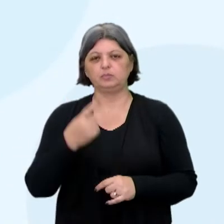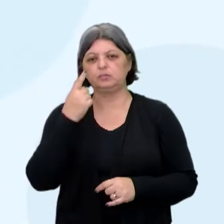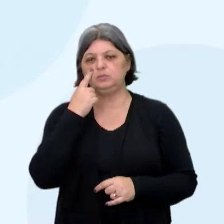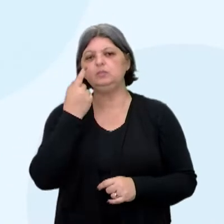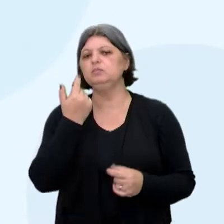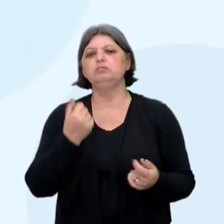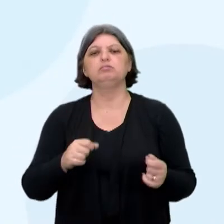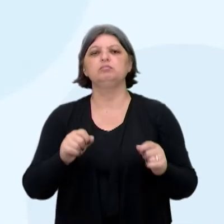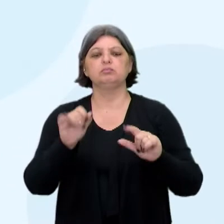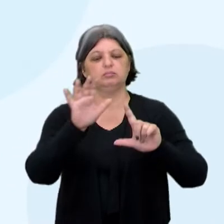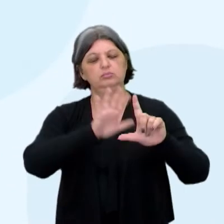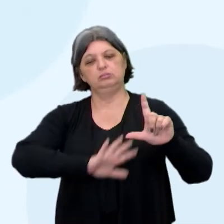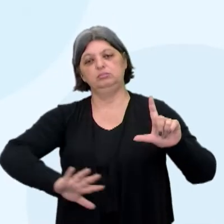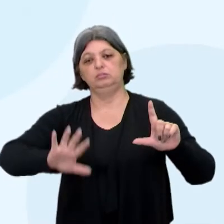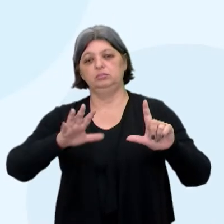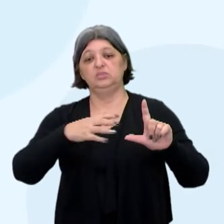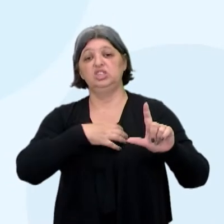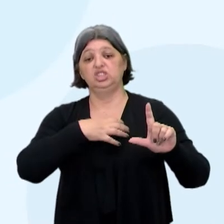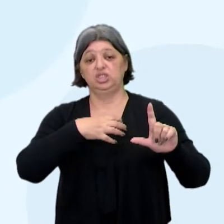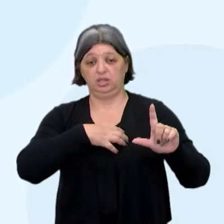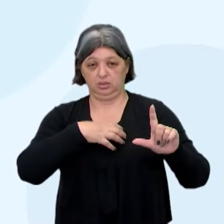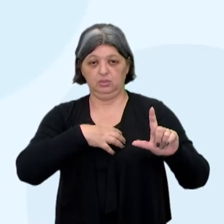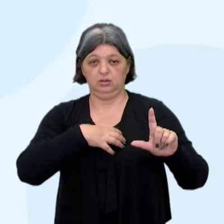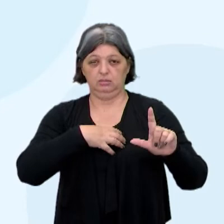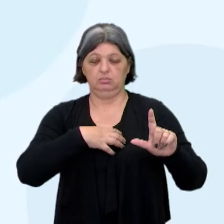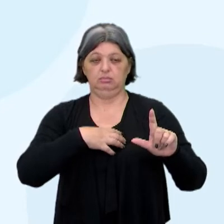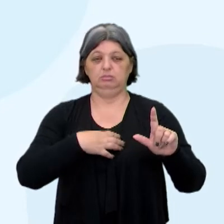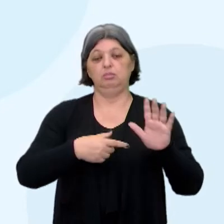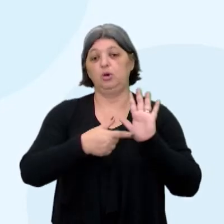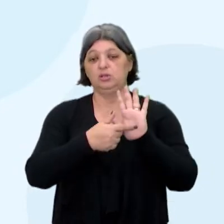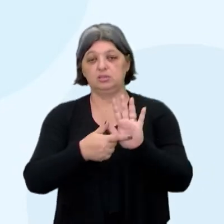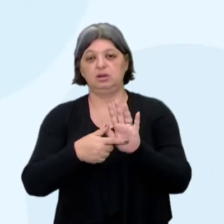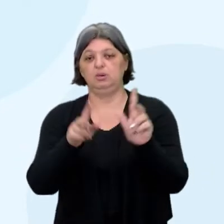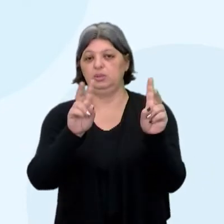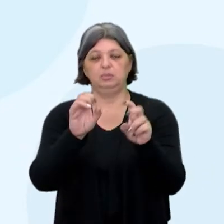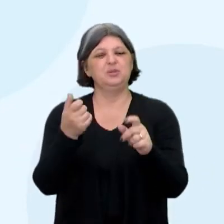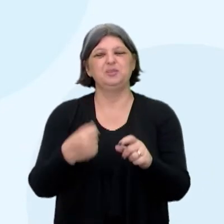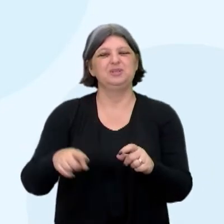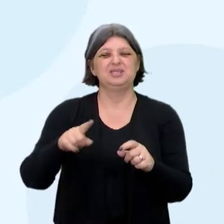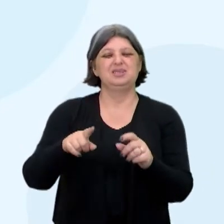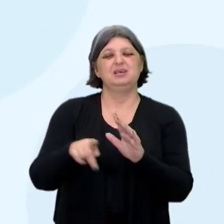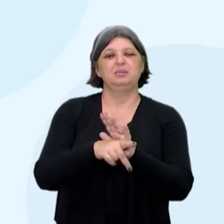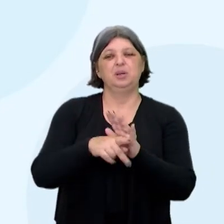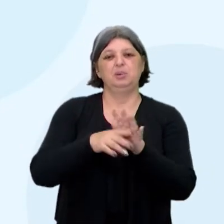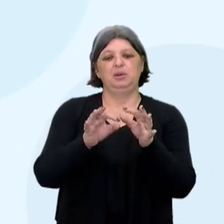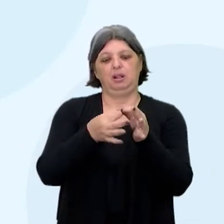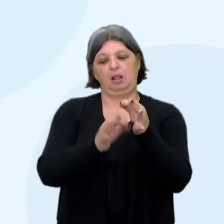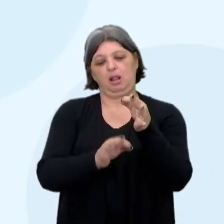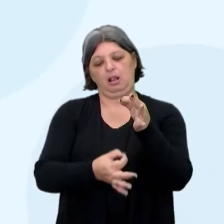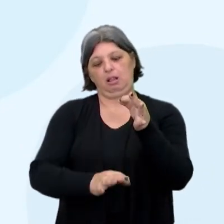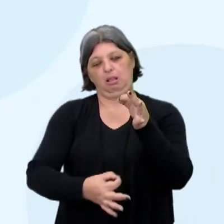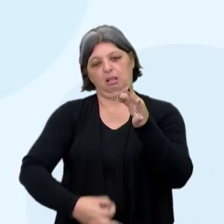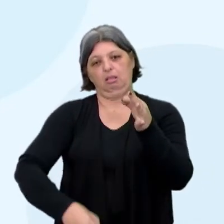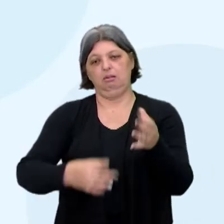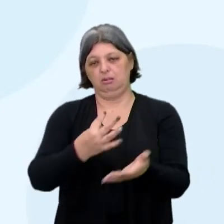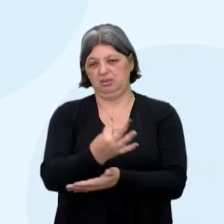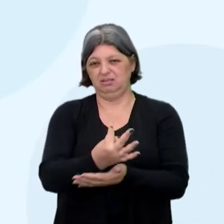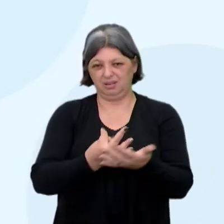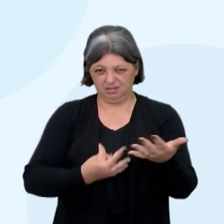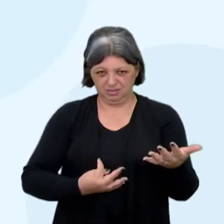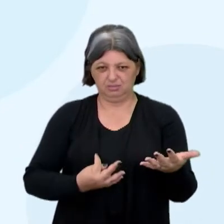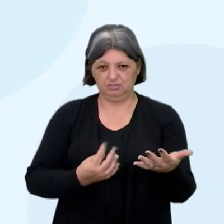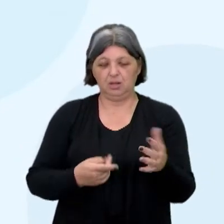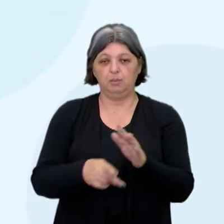abordagem é o quê? É outra forma também de você falar sobre o assunto sem precisar escrever aqueles textões, né? A fotoreportagem, ela acaba